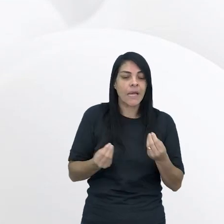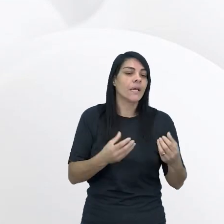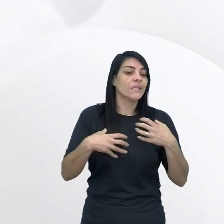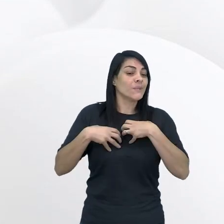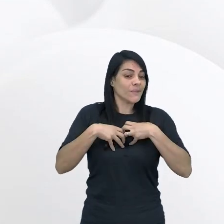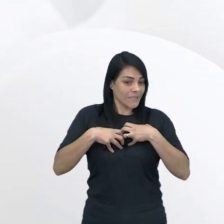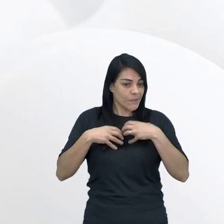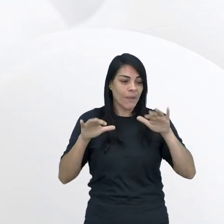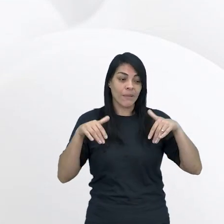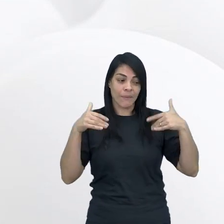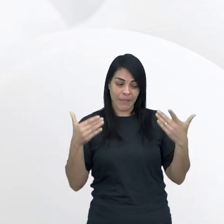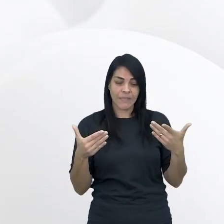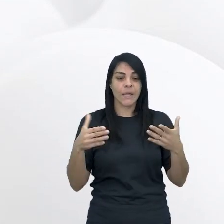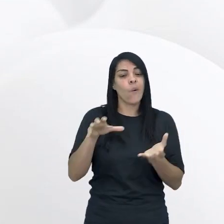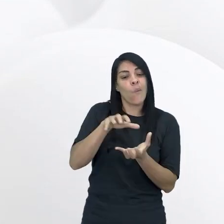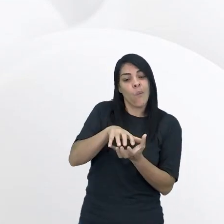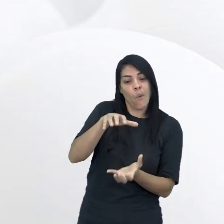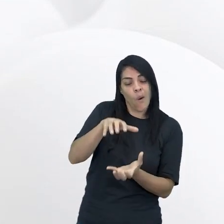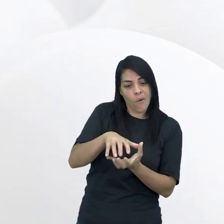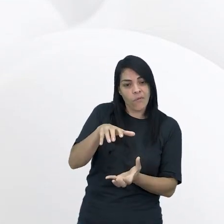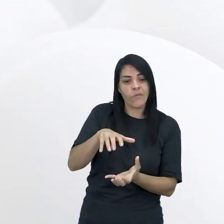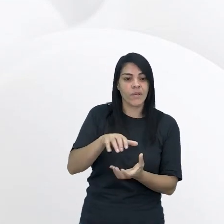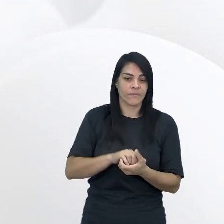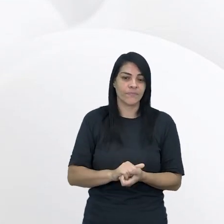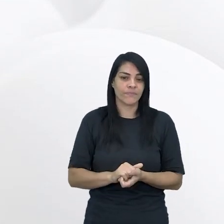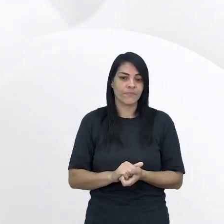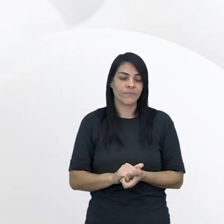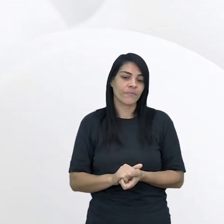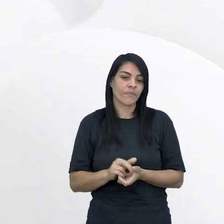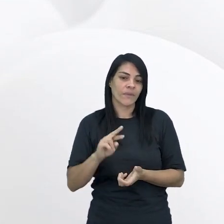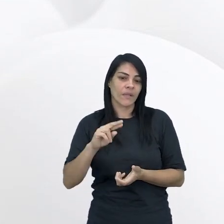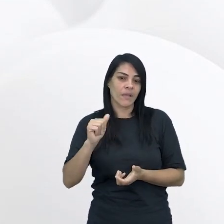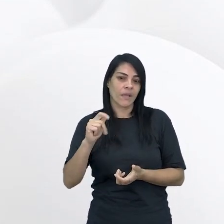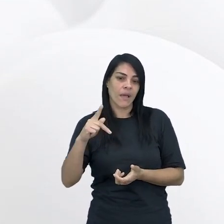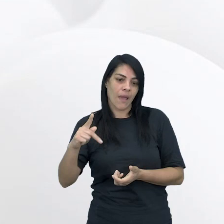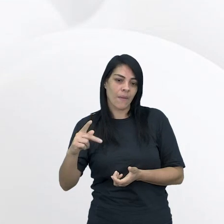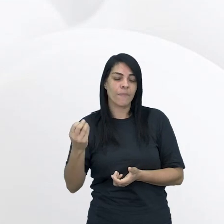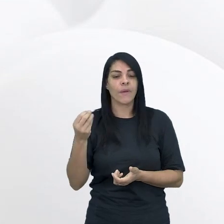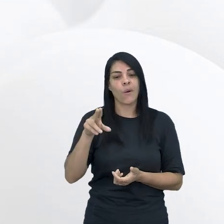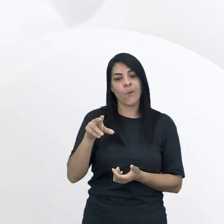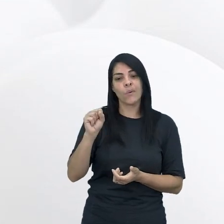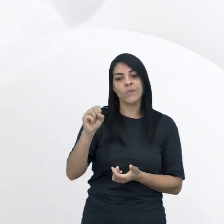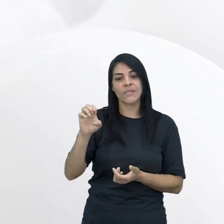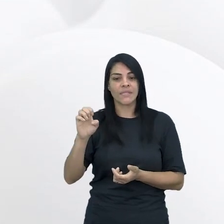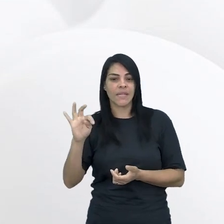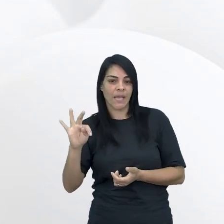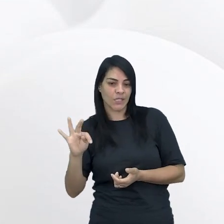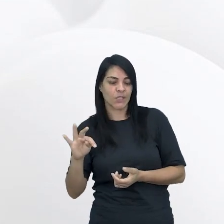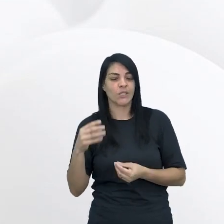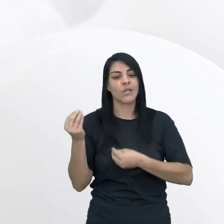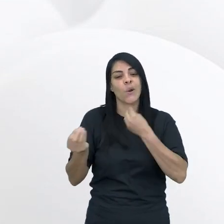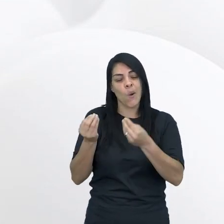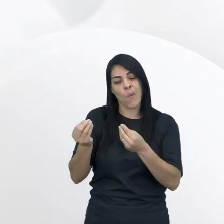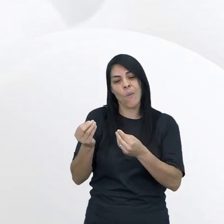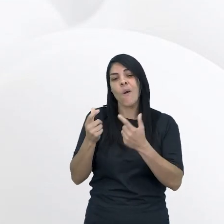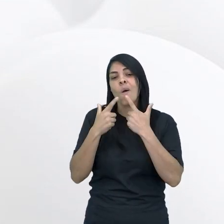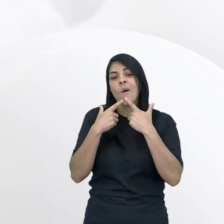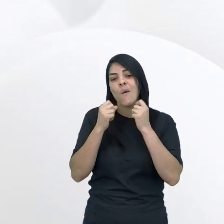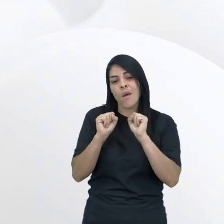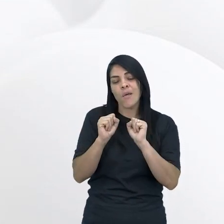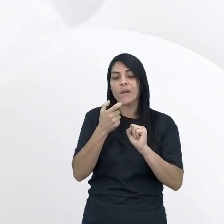por exemplo, esse ovinho, ele tá happy ou ele tá sad? Então, e aí eles